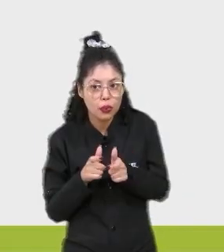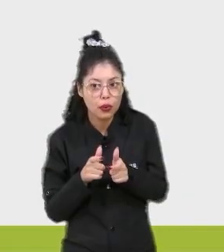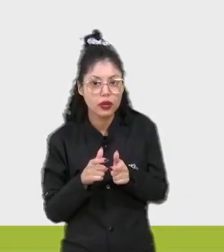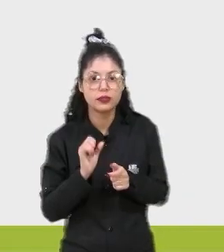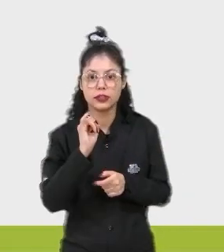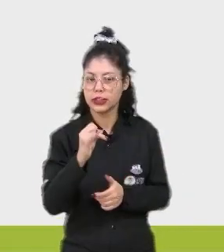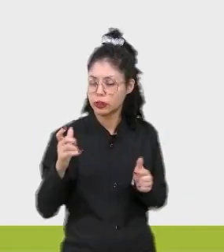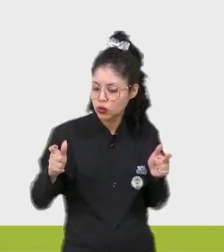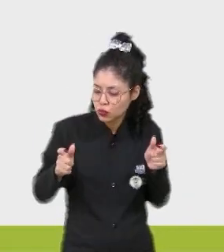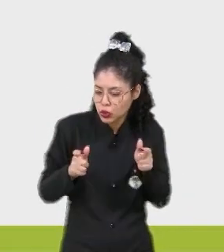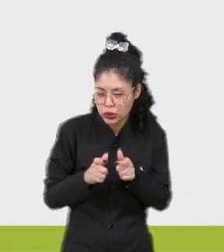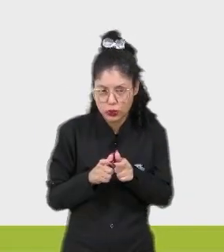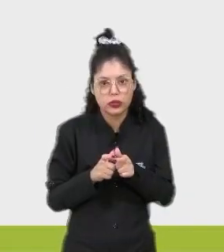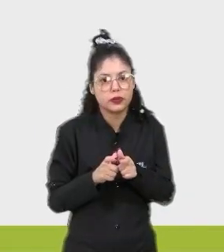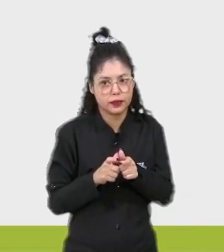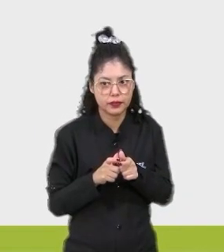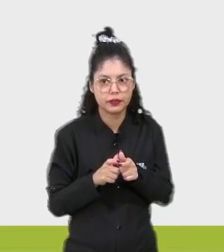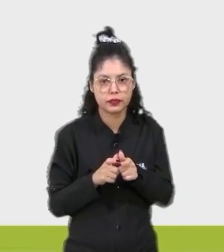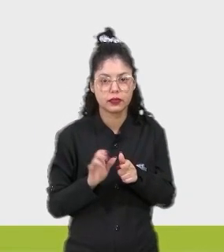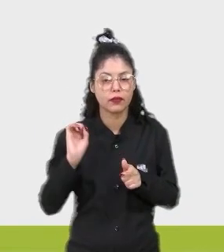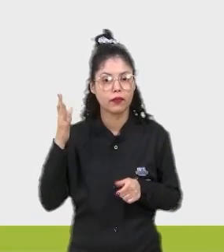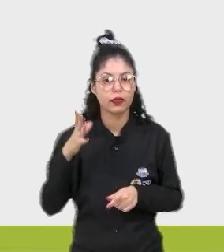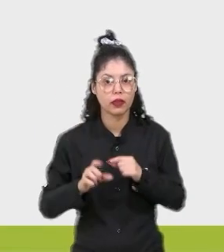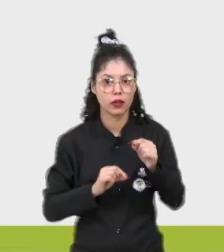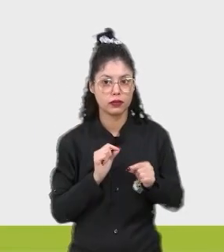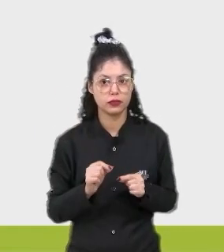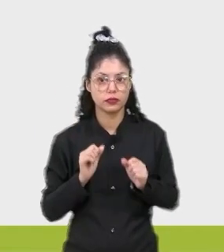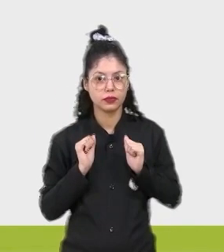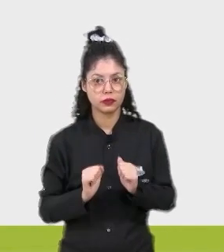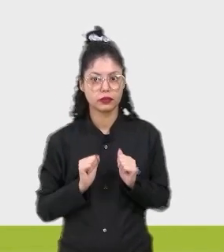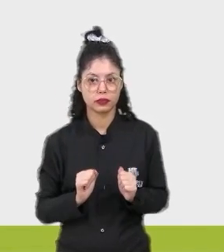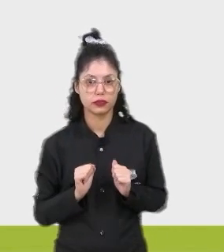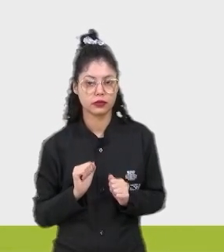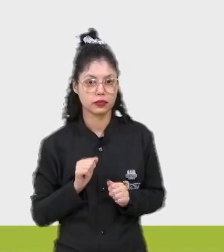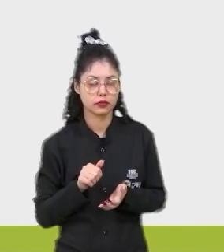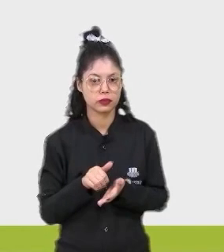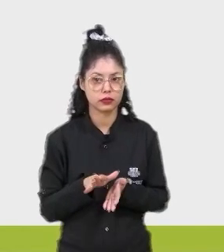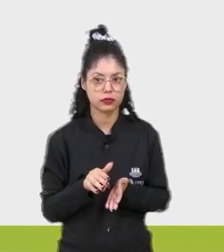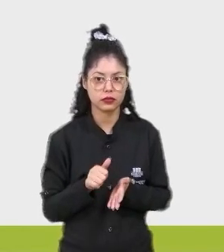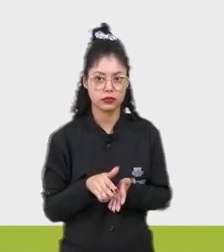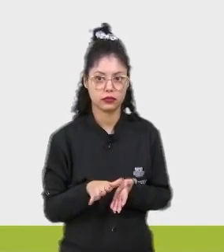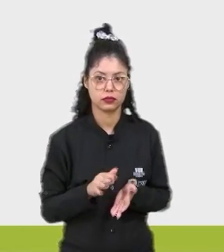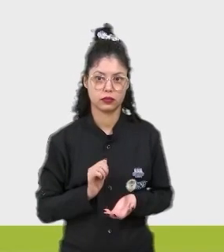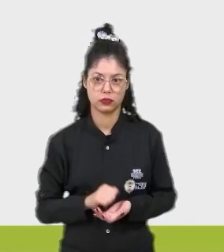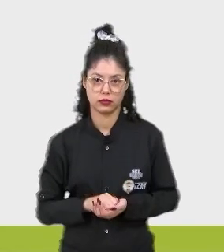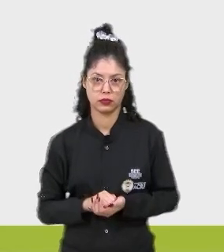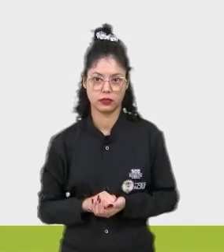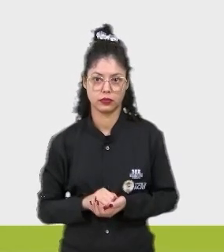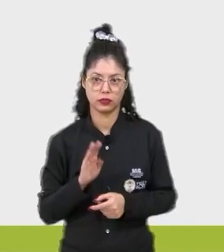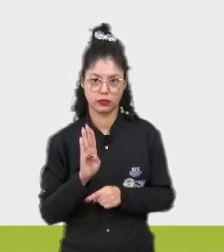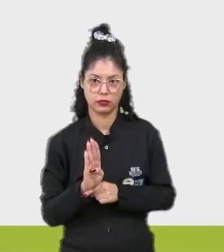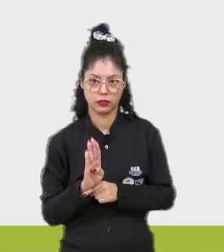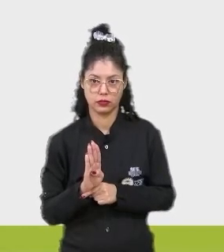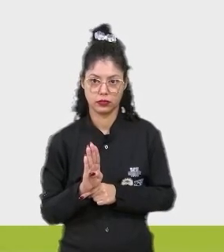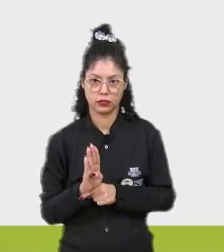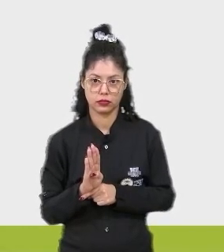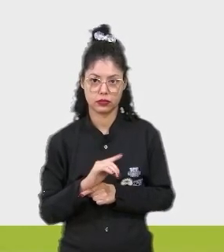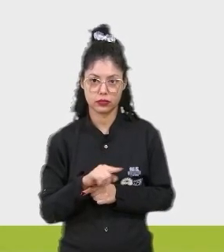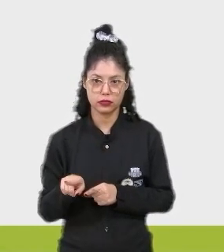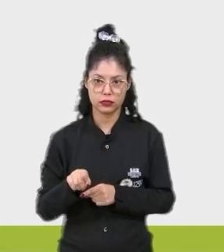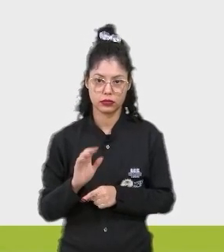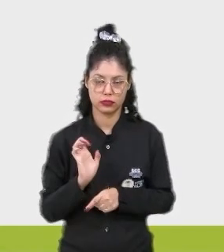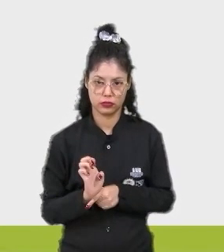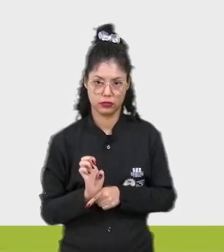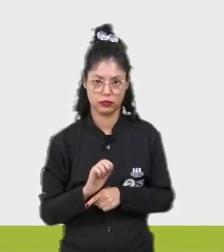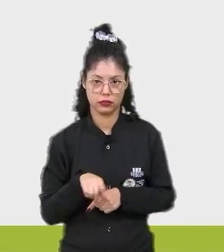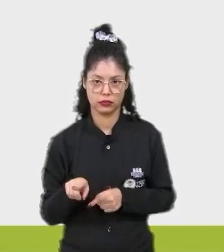Se ela vai diminuir, nesse caso aqui, eu já poderia eliminar o quê? Poderia eliminar a alternativa B e eliminar a alternativa